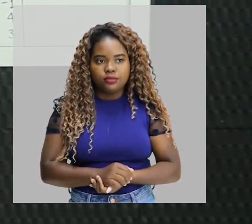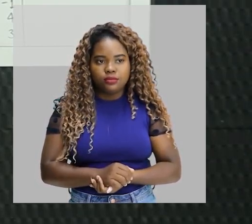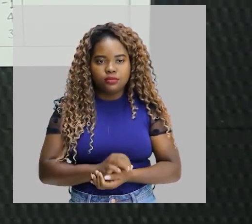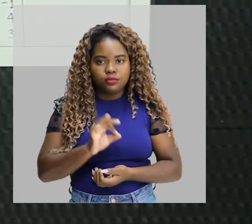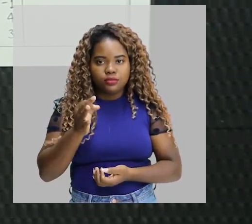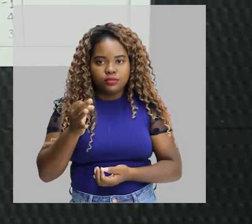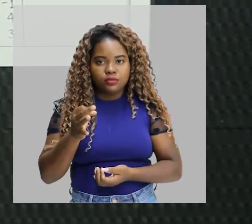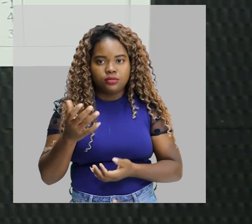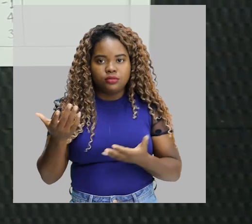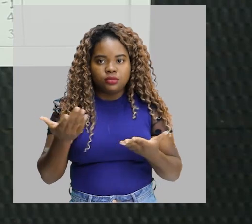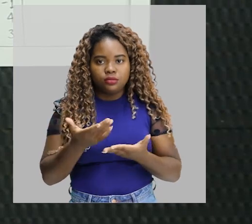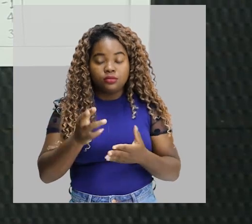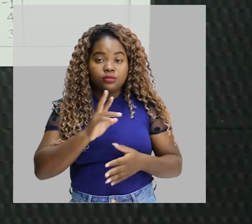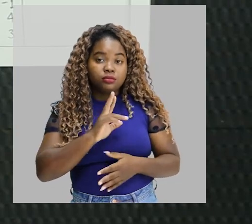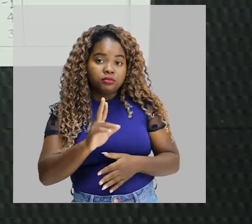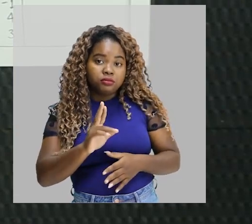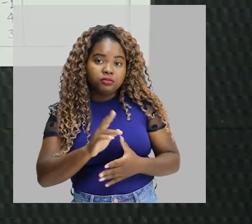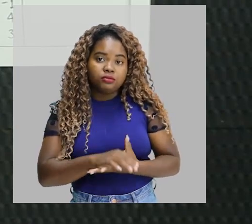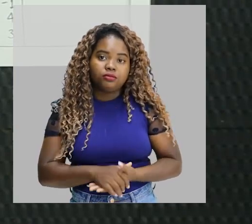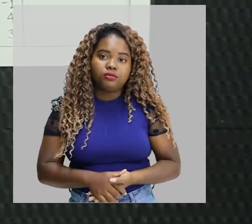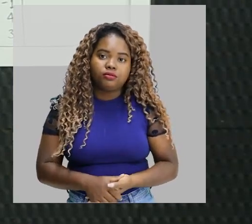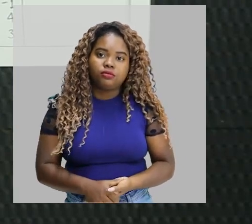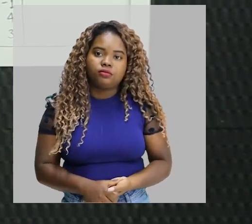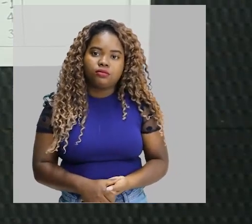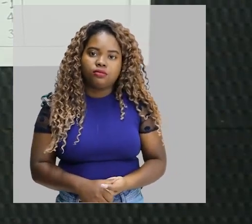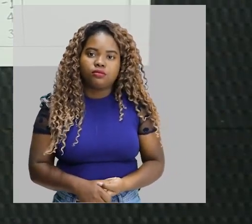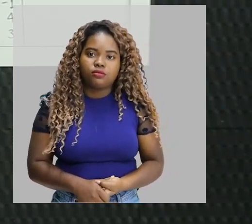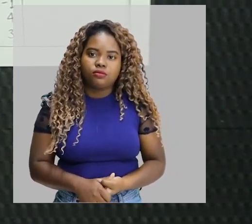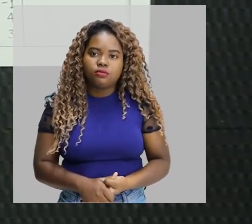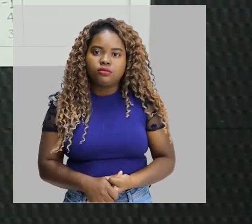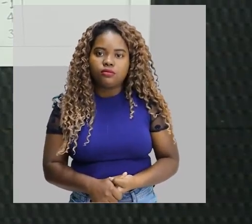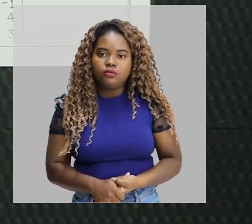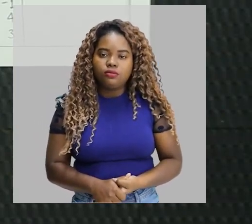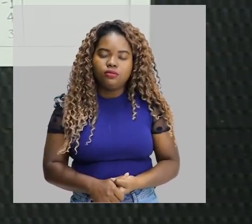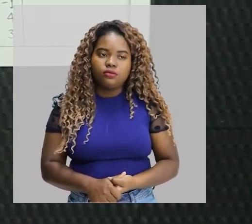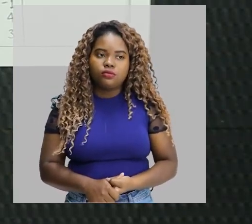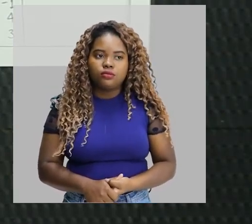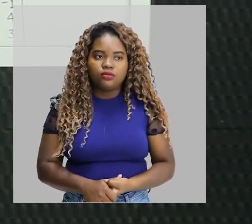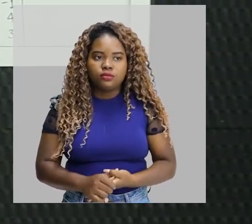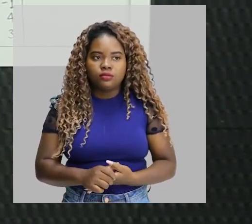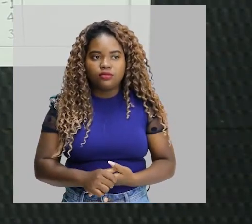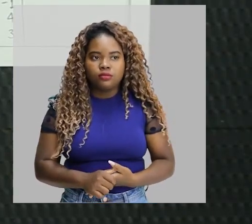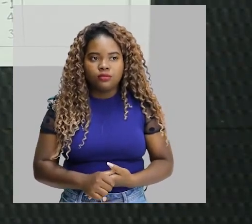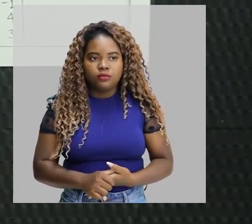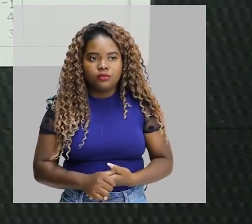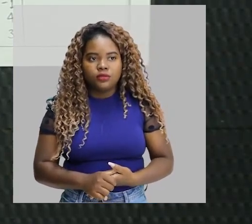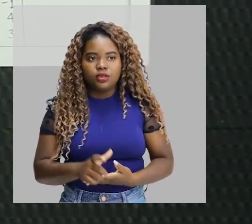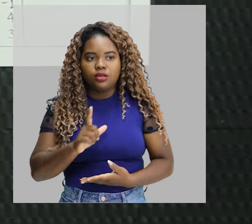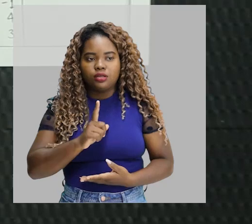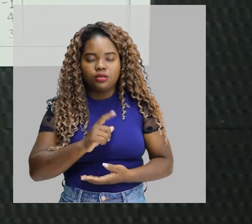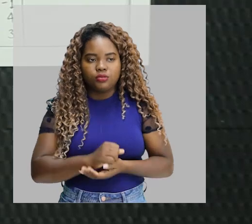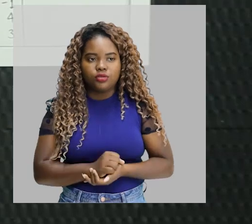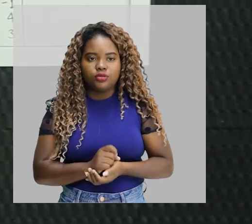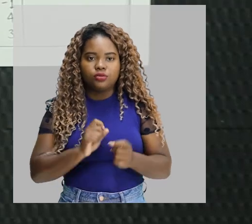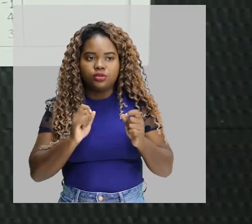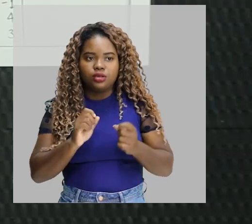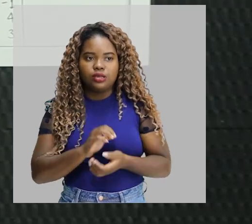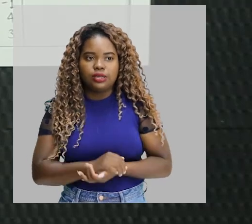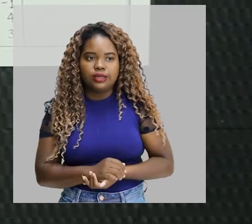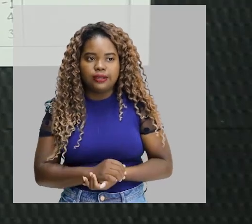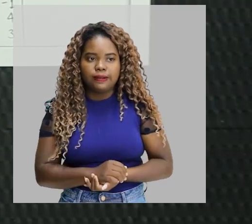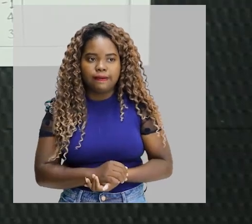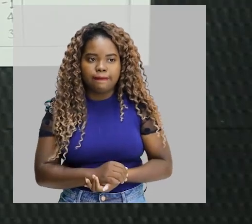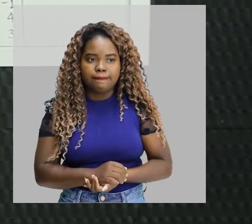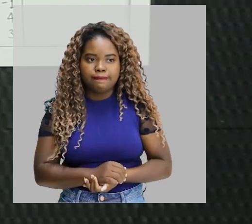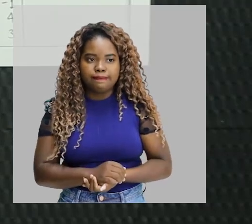certinho galera agora a gente vai fazer o quê vamos fazer aqui as contas né ó dois multiplicados por menos dois multiplicado por 1